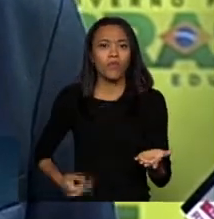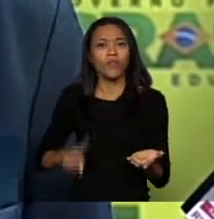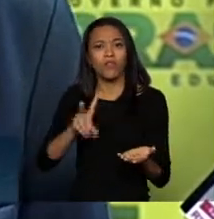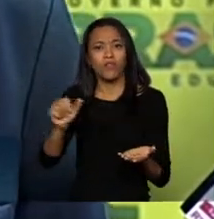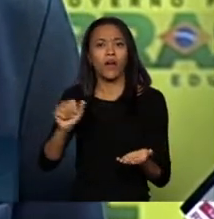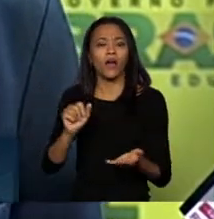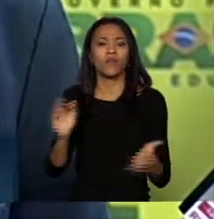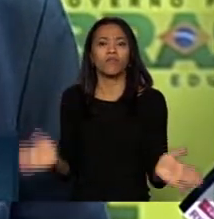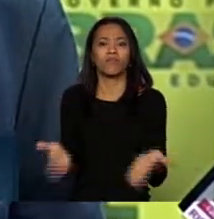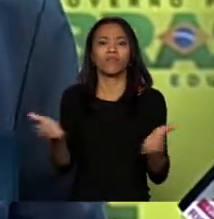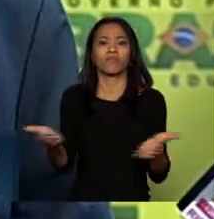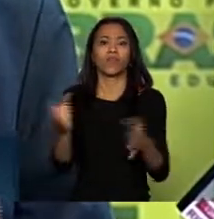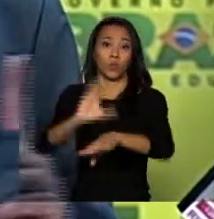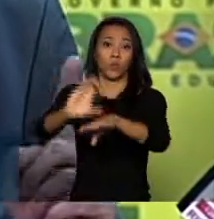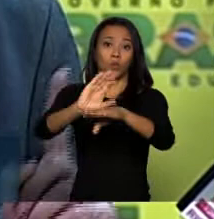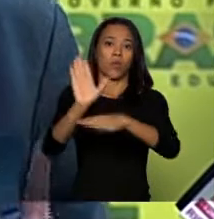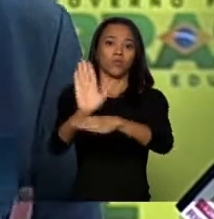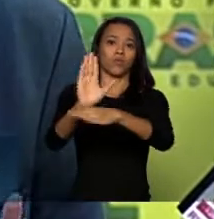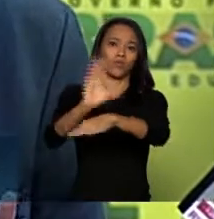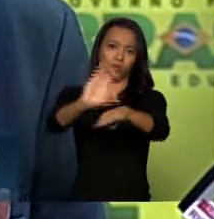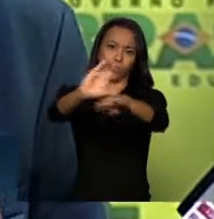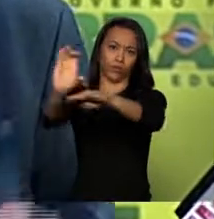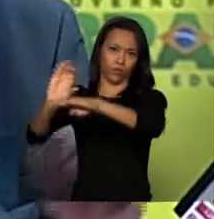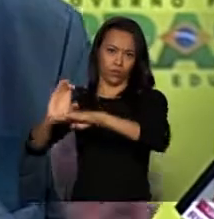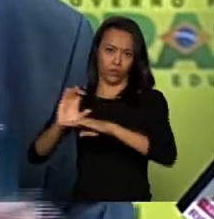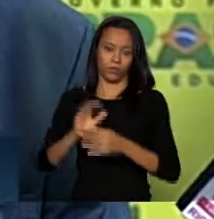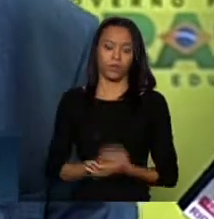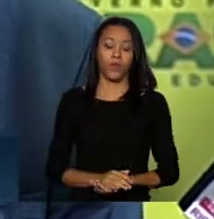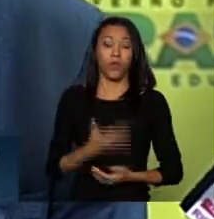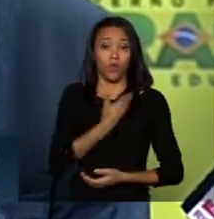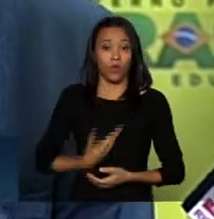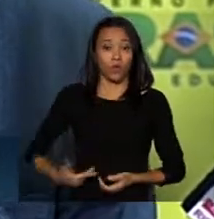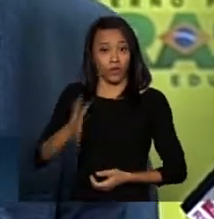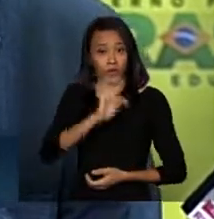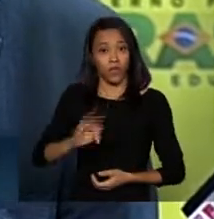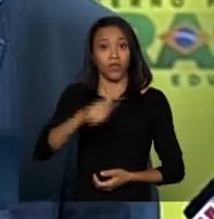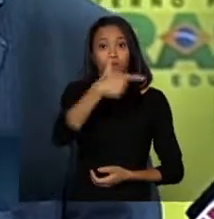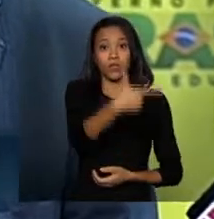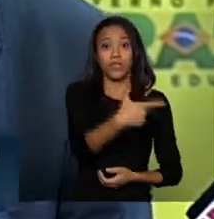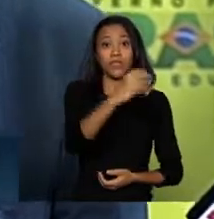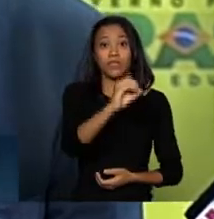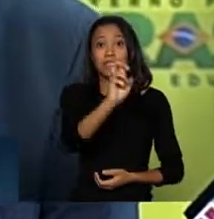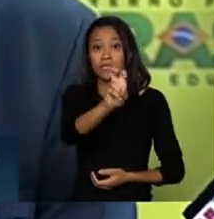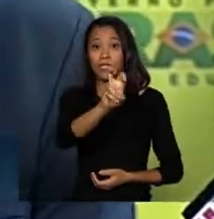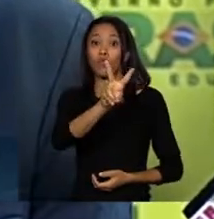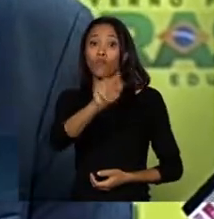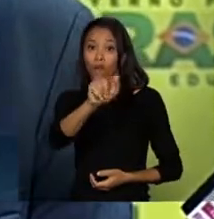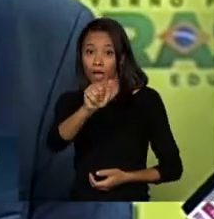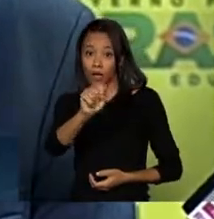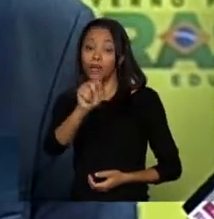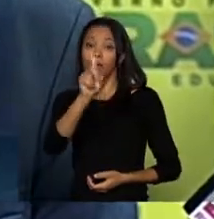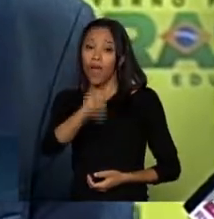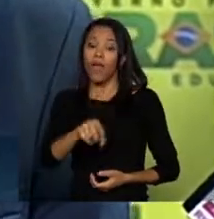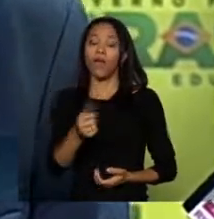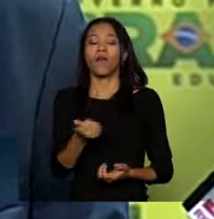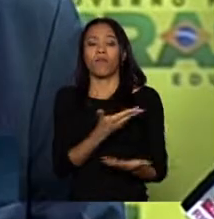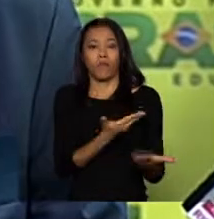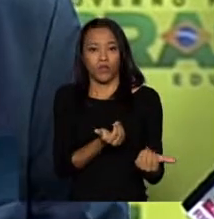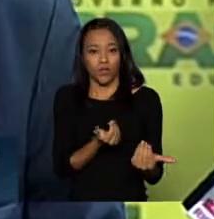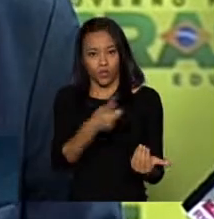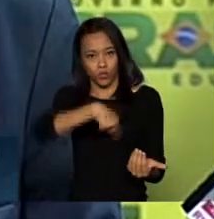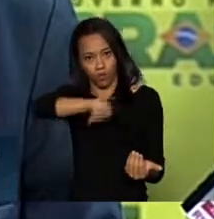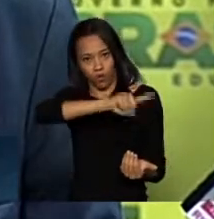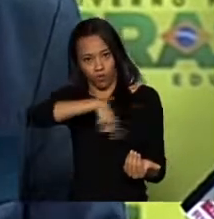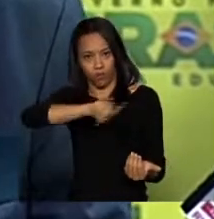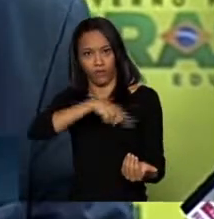cursos dinâmicos? Veja bem, o governo federal, nesse ano, 205 mil vagas foram ofertadas para jovens brasileiros no sistema de seleção unificada